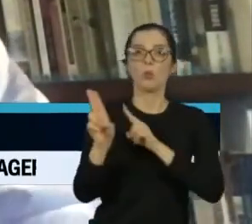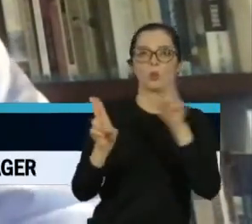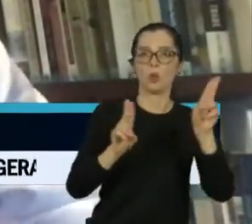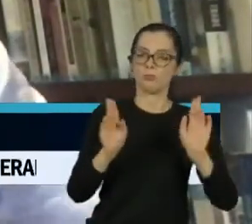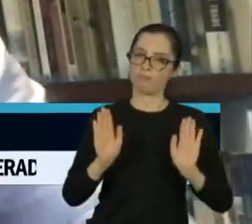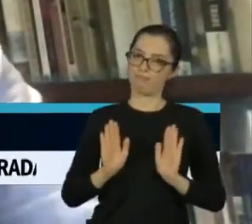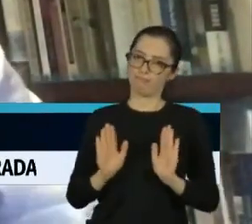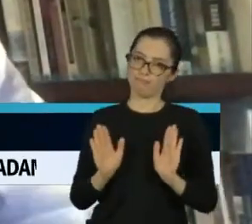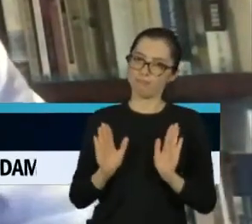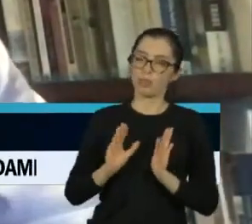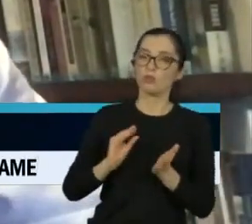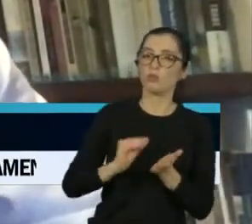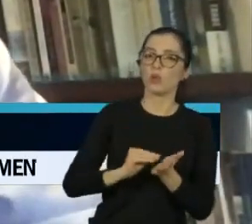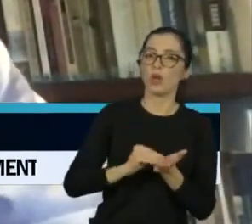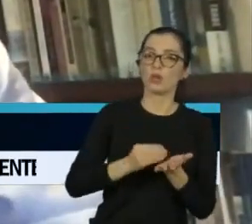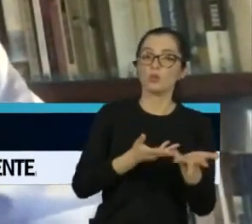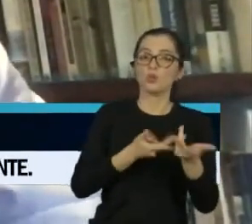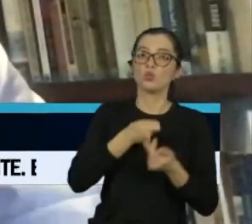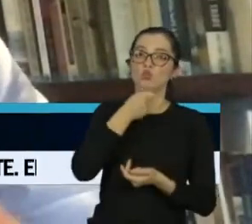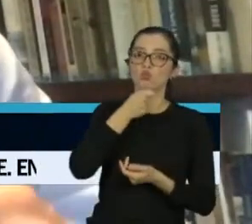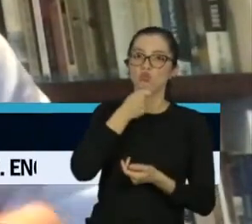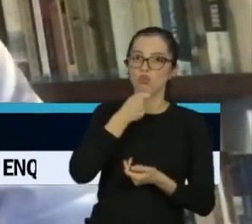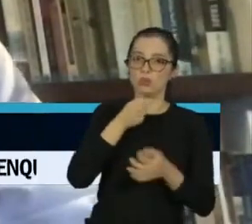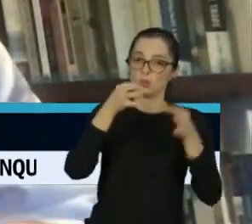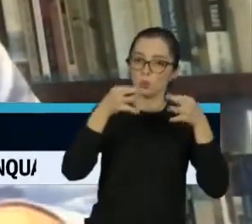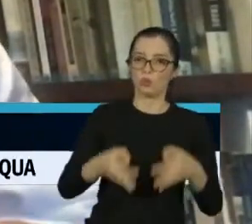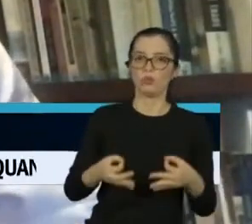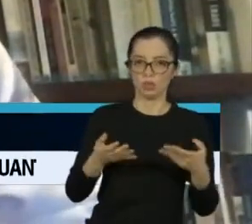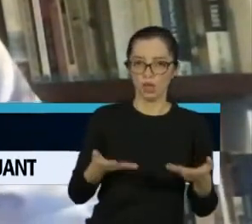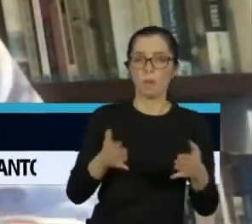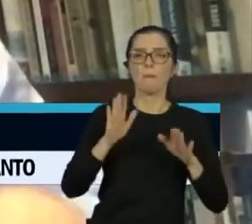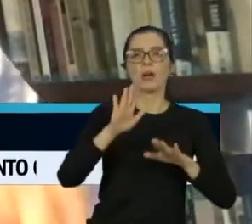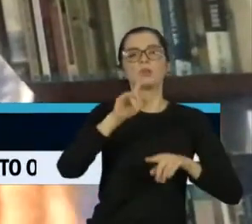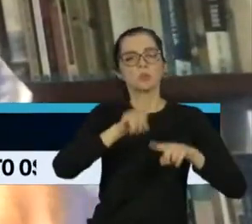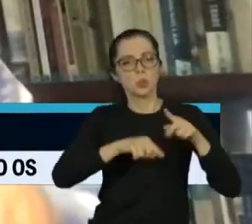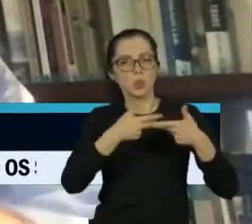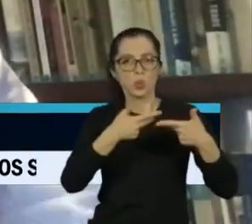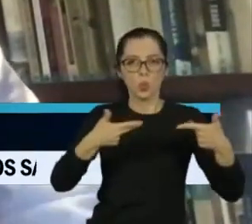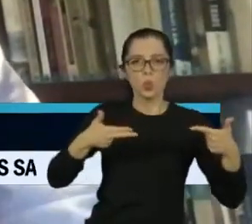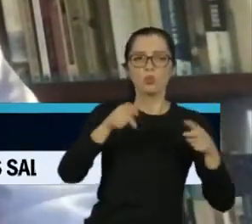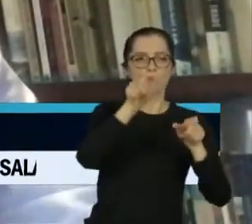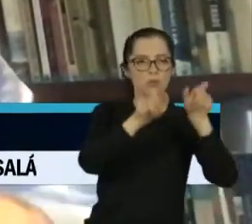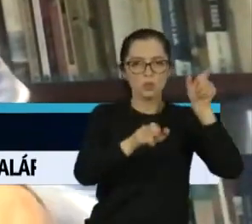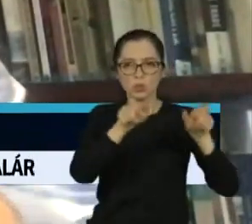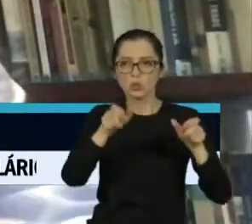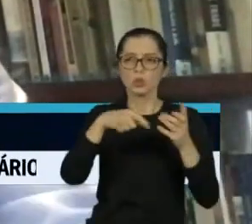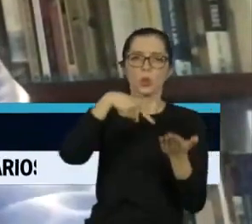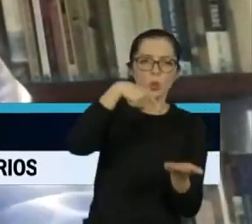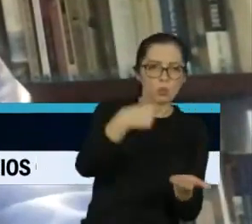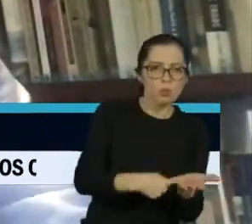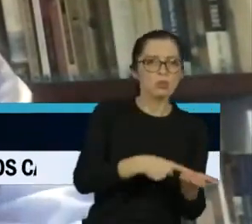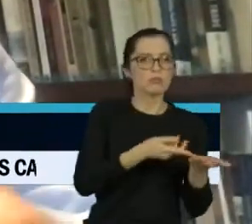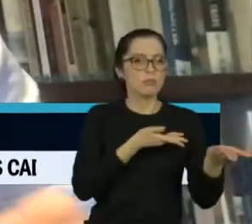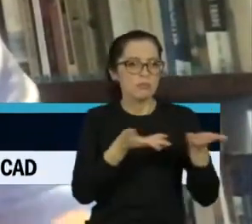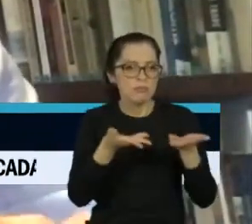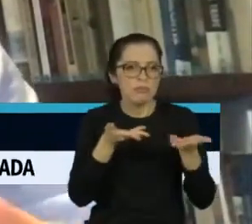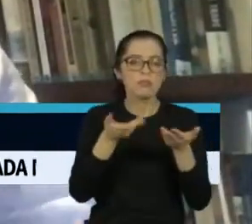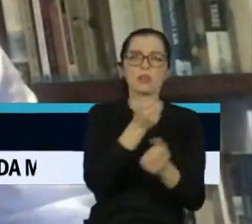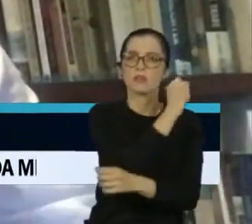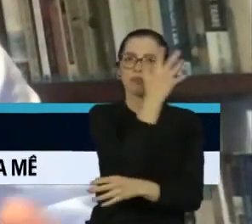convidamos, mas já estamos no processo de seleção. A ideia é que sejam pessoas comprometidas com a Amazônia, interessadas na